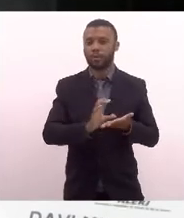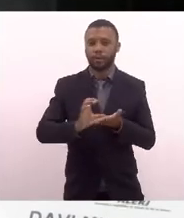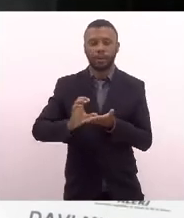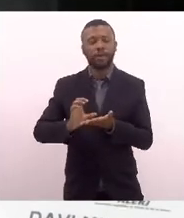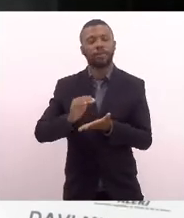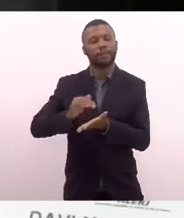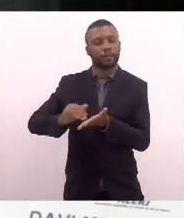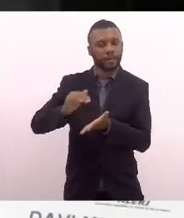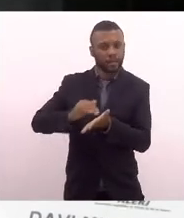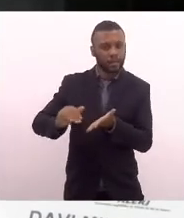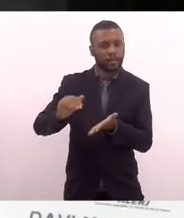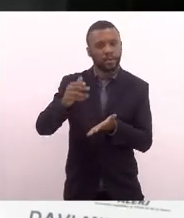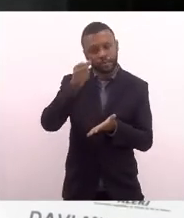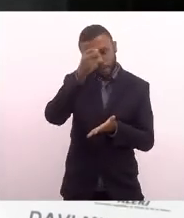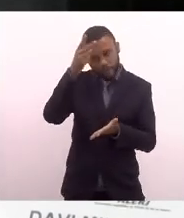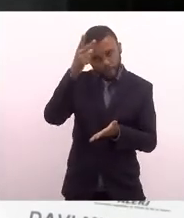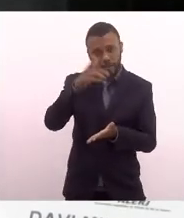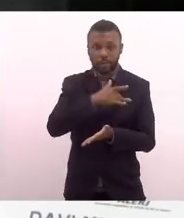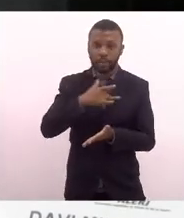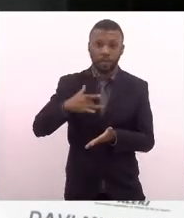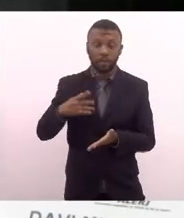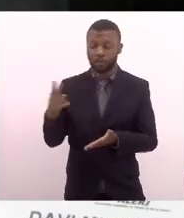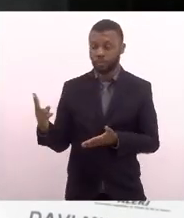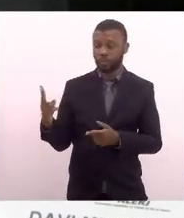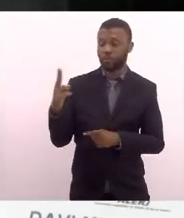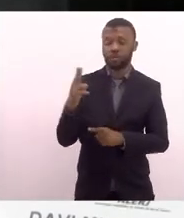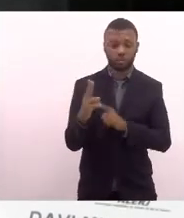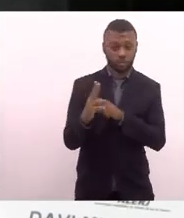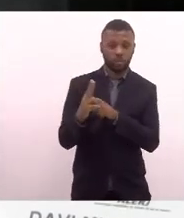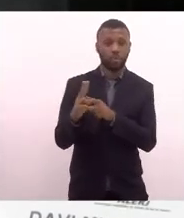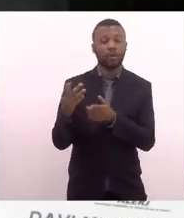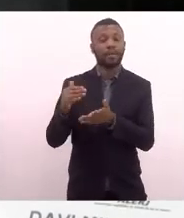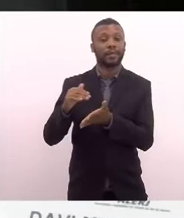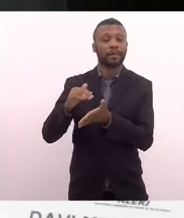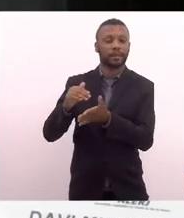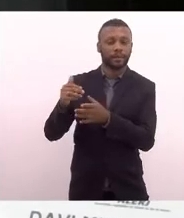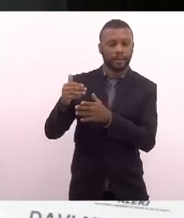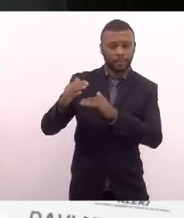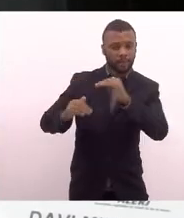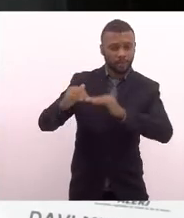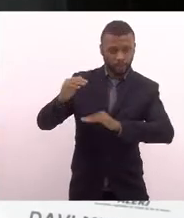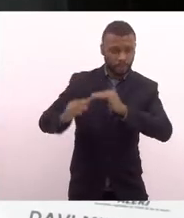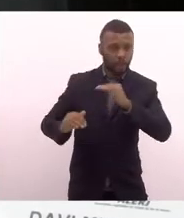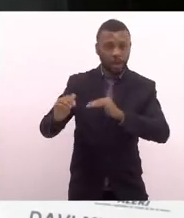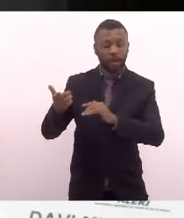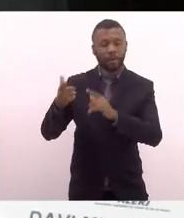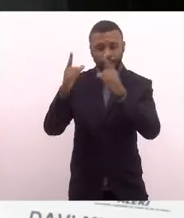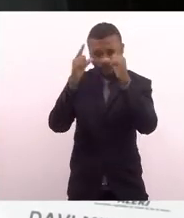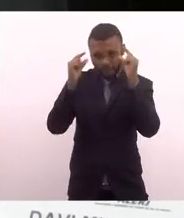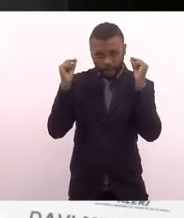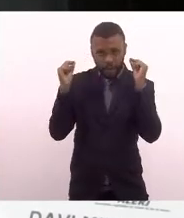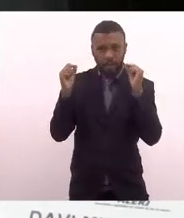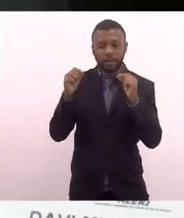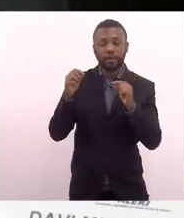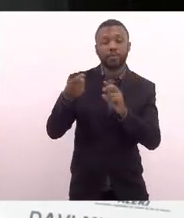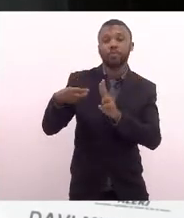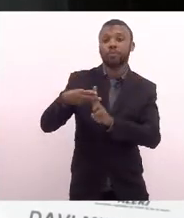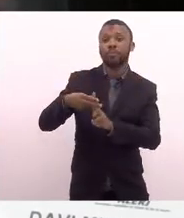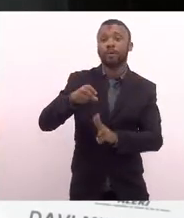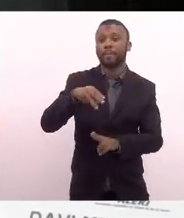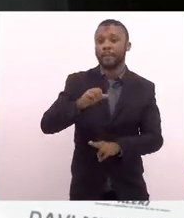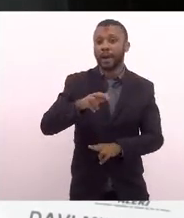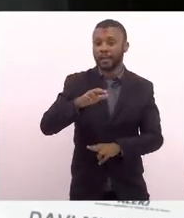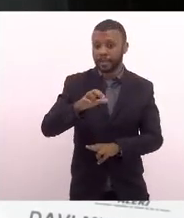Saúde duas enfermeiras militantes do Sistema Único de Saúde, Maria Juracia, nossa querida Cici, e